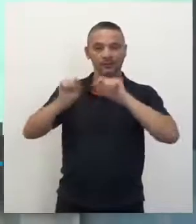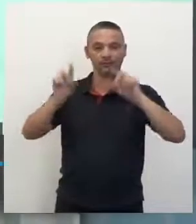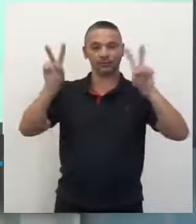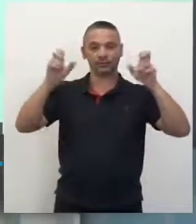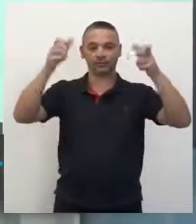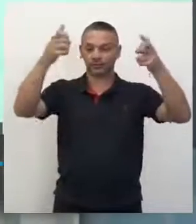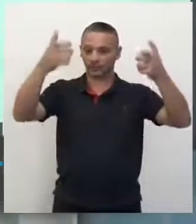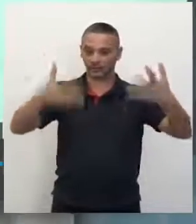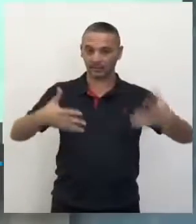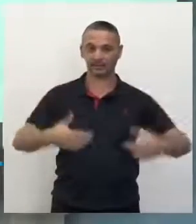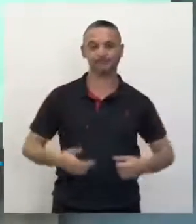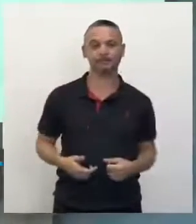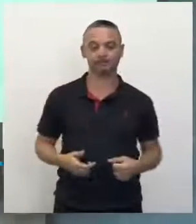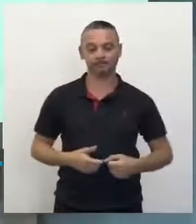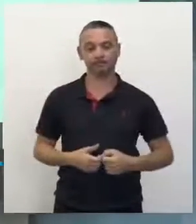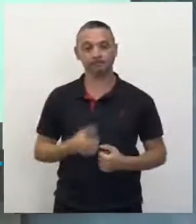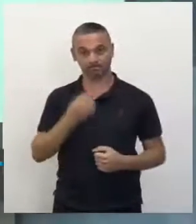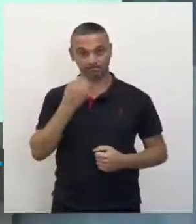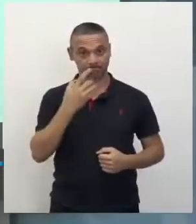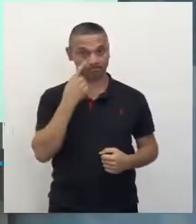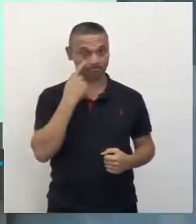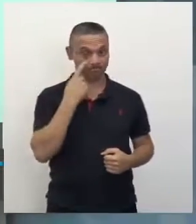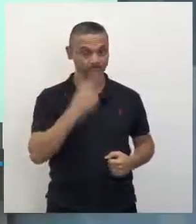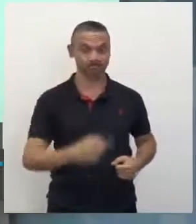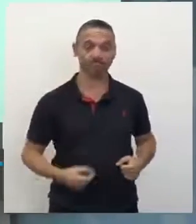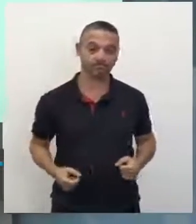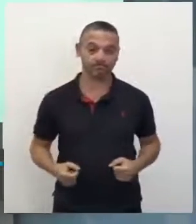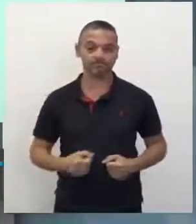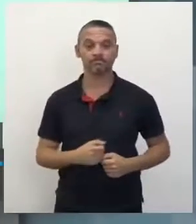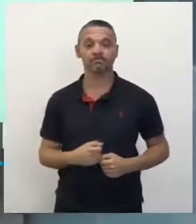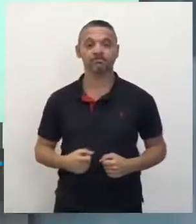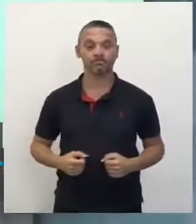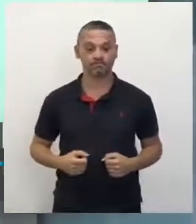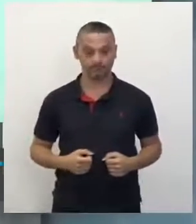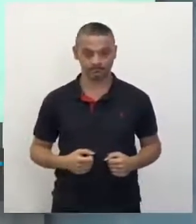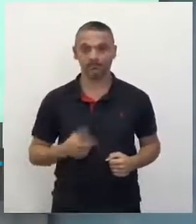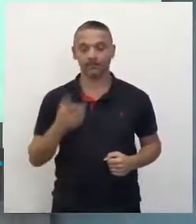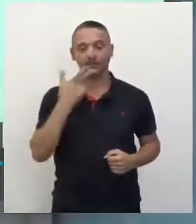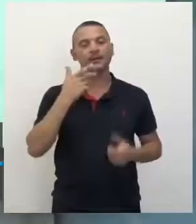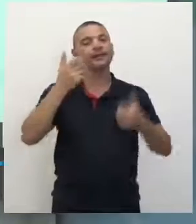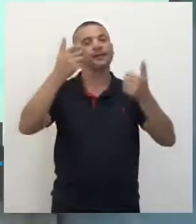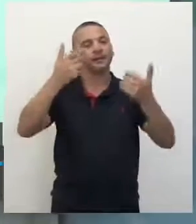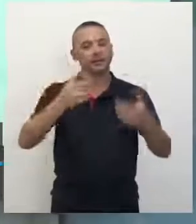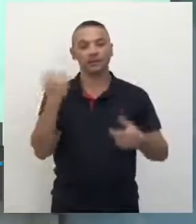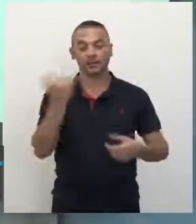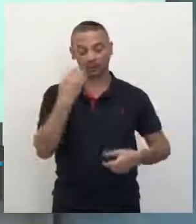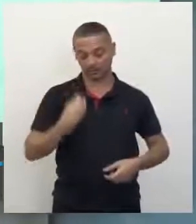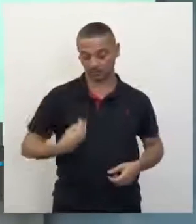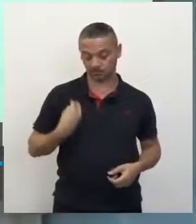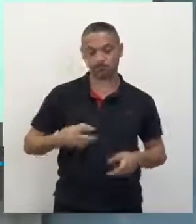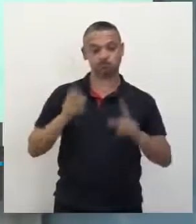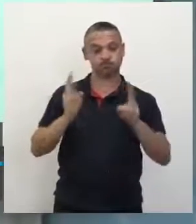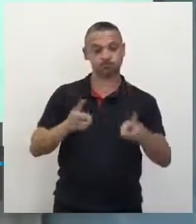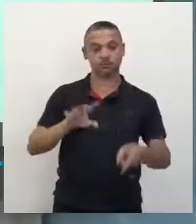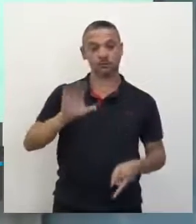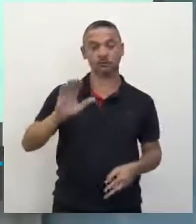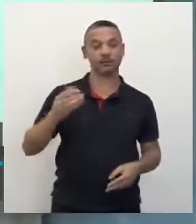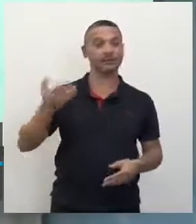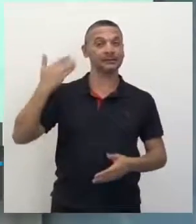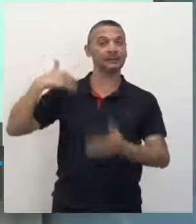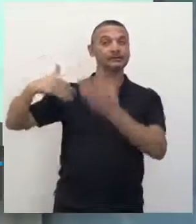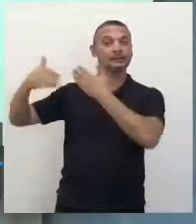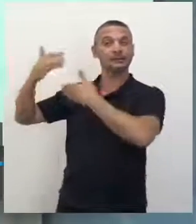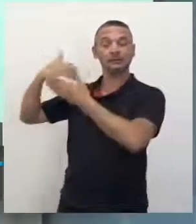aí. Muito bem. Então é assim, vocês já falaram que é para sobreviver, mas o que a gente tem que lembrar é que lá, uma